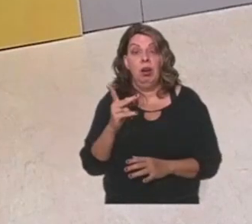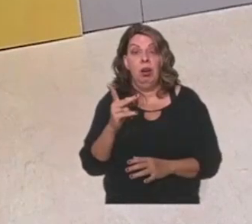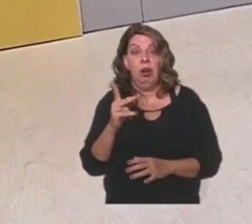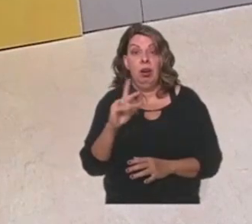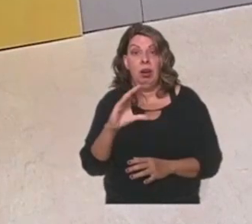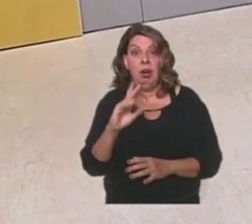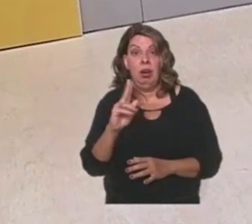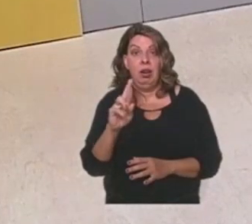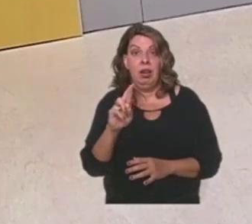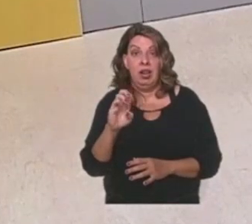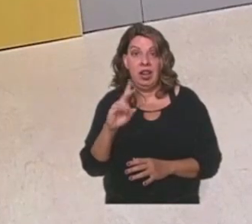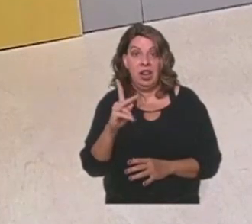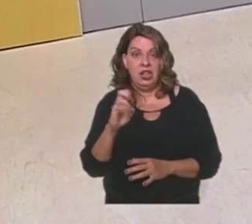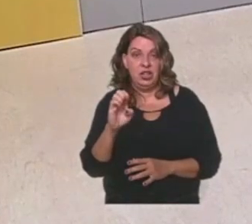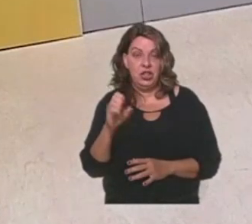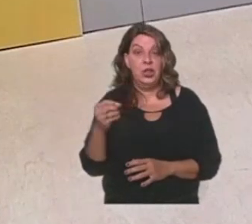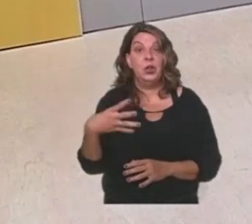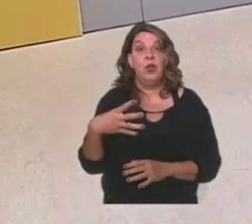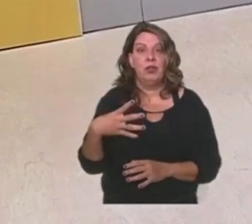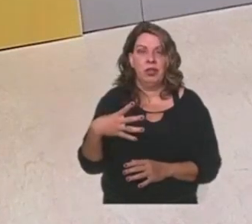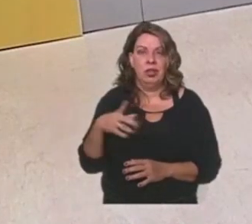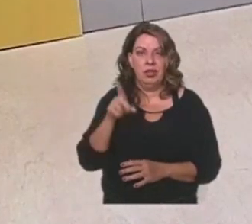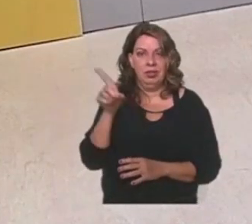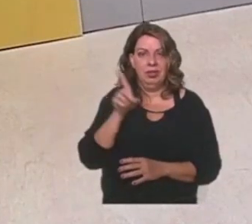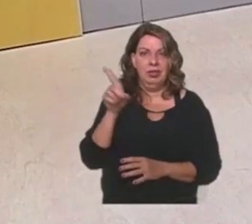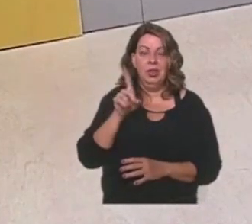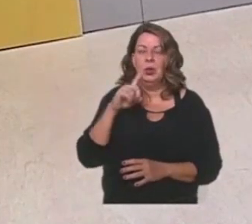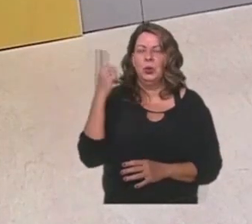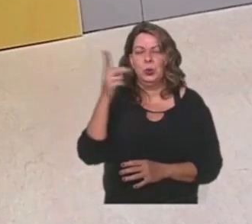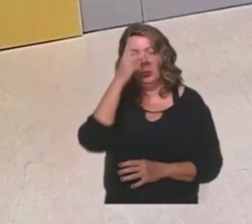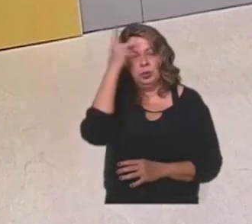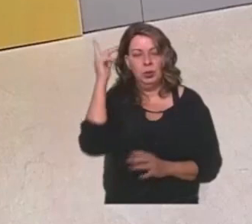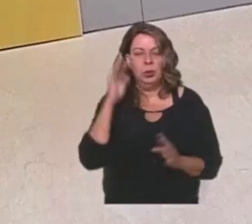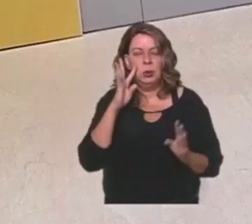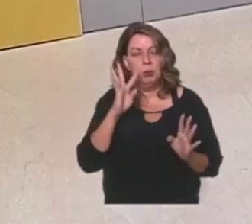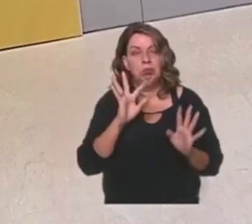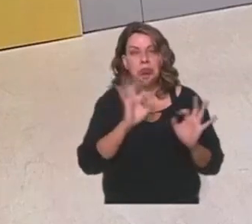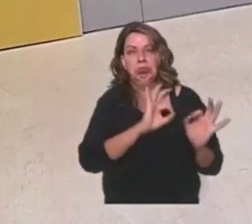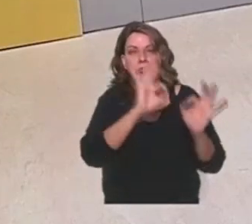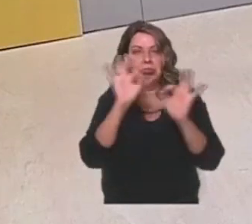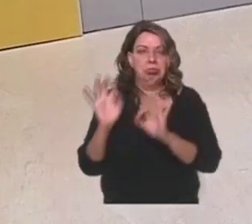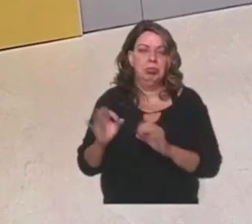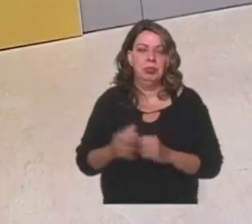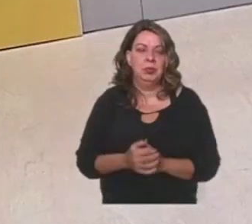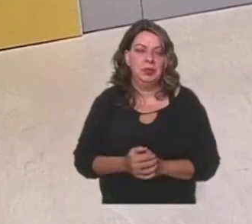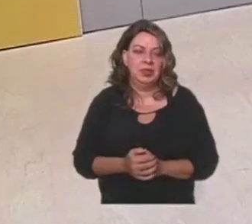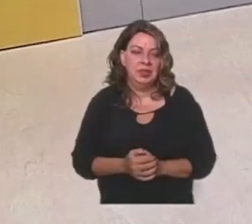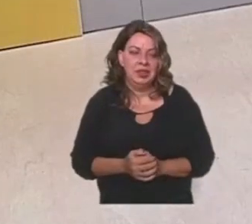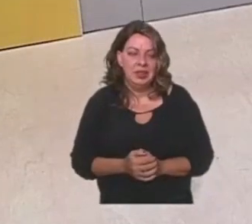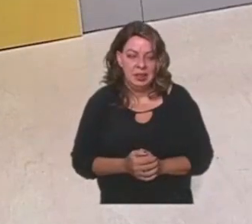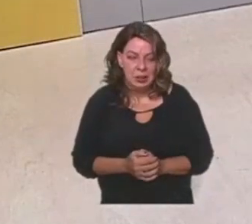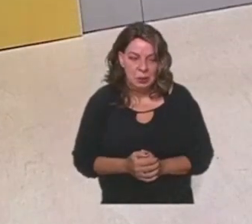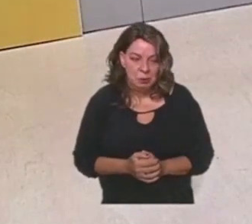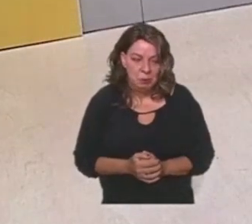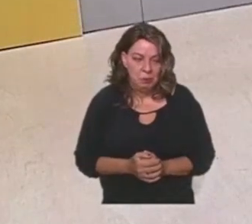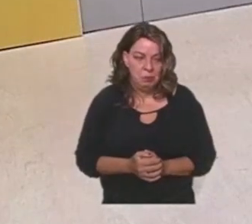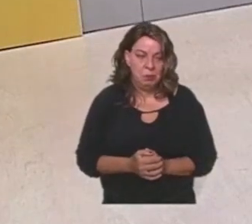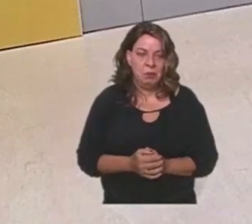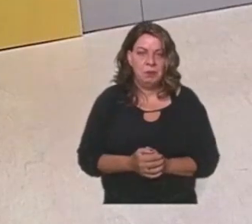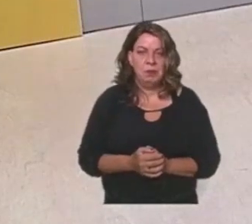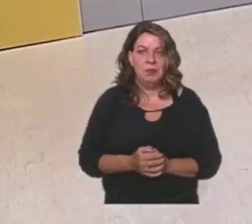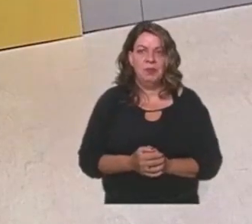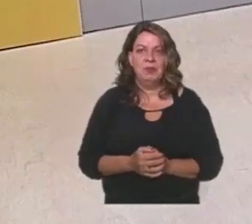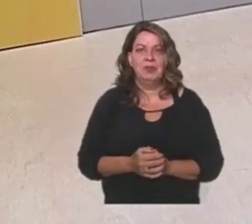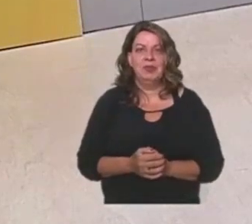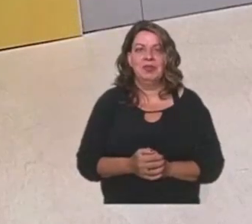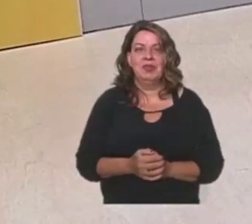em peso. Liga, por favor, Rose, a nossa sorteadora. Hora de começar o nosso terceiro prêmio com o auxílio luxuoso da minha querida Valesca